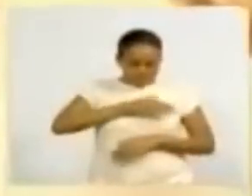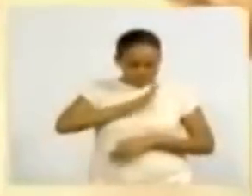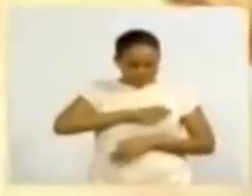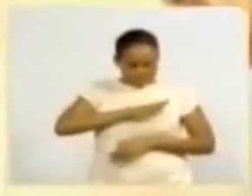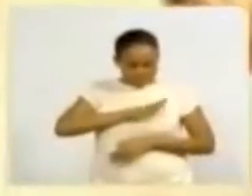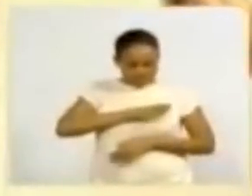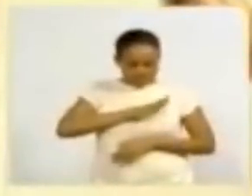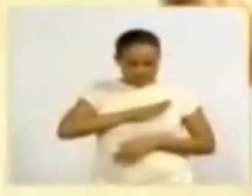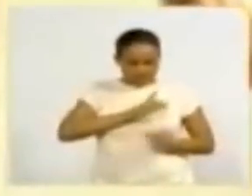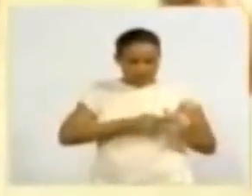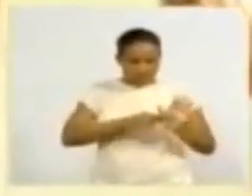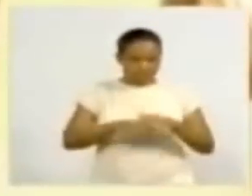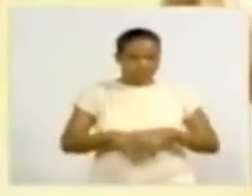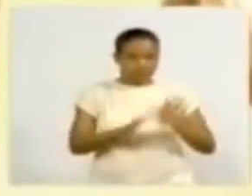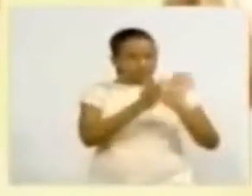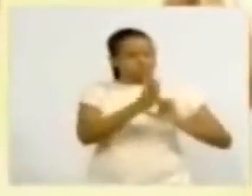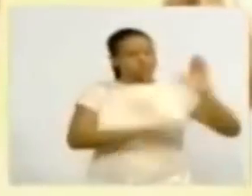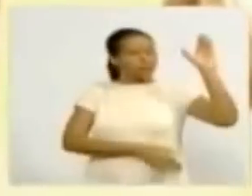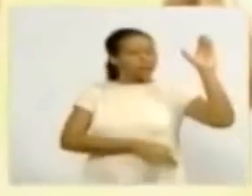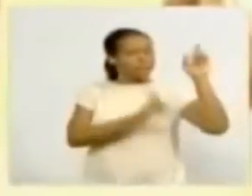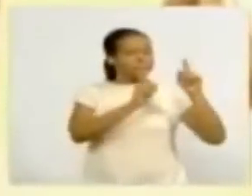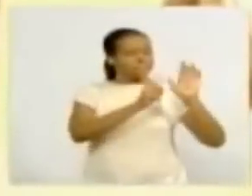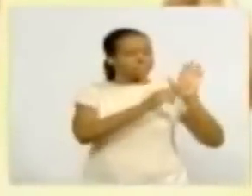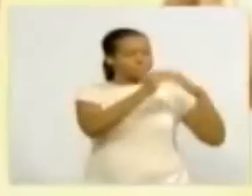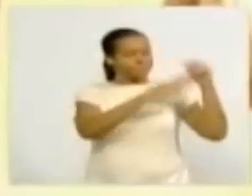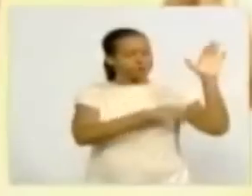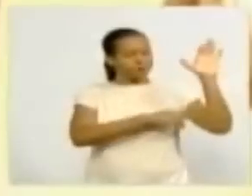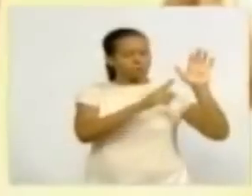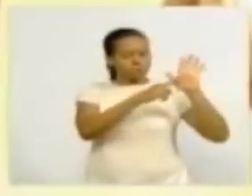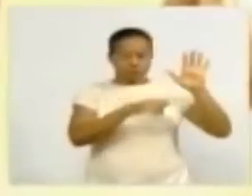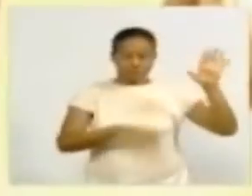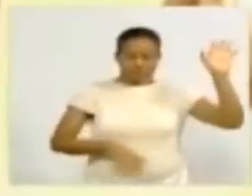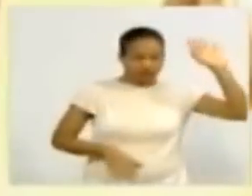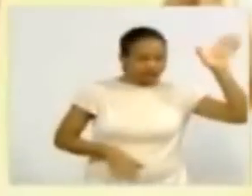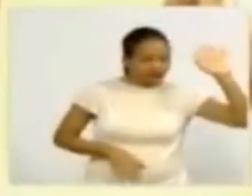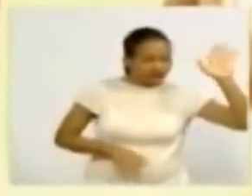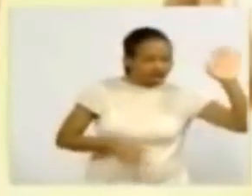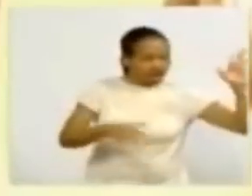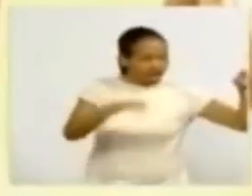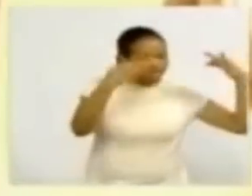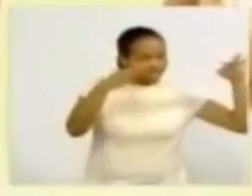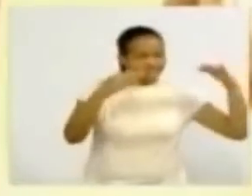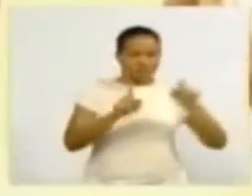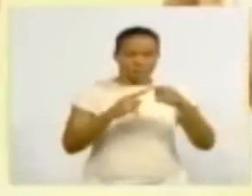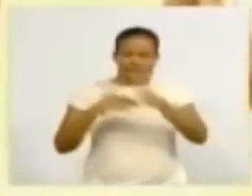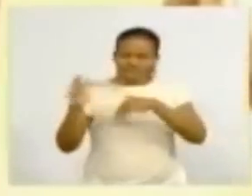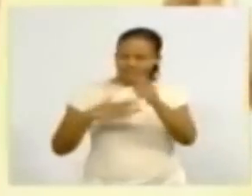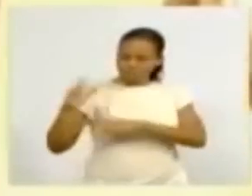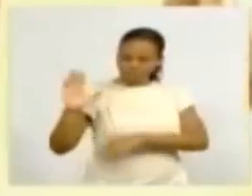frase. Esteja atento, mas esteja aqui. Esteja em mim.